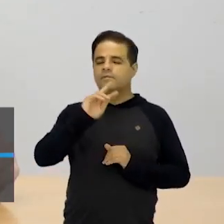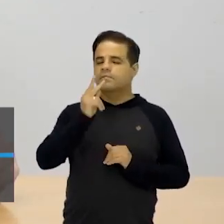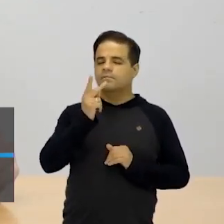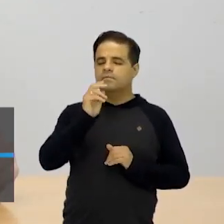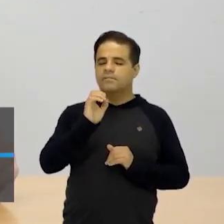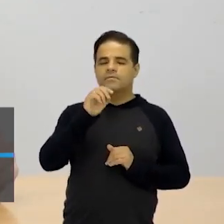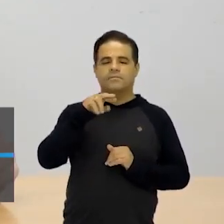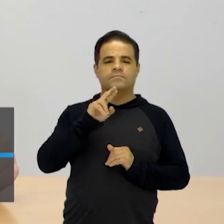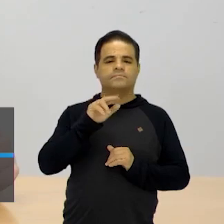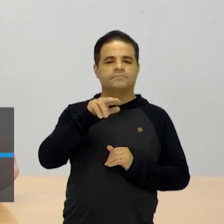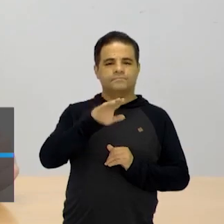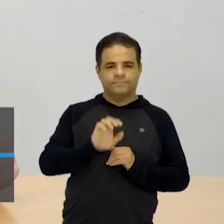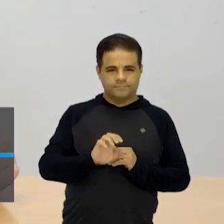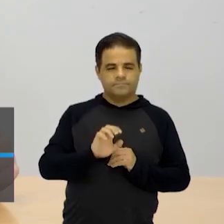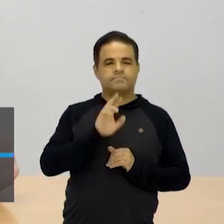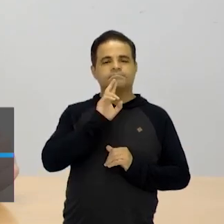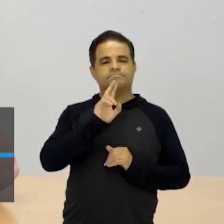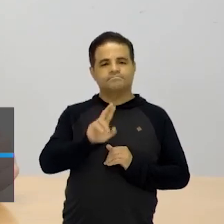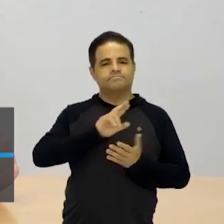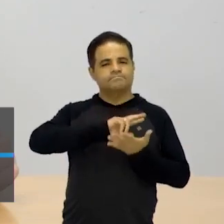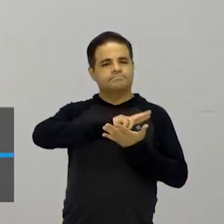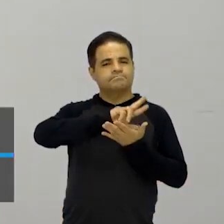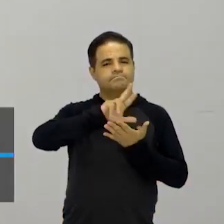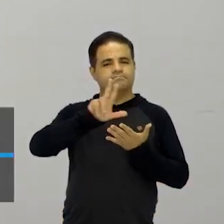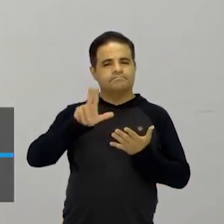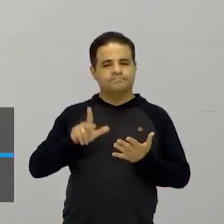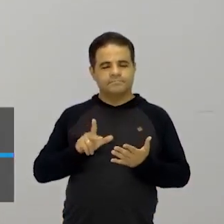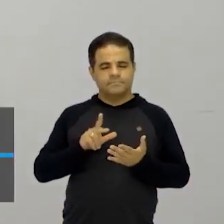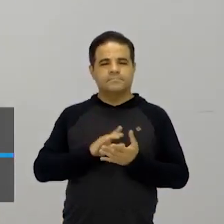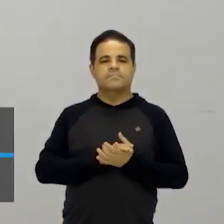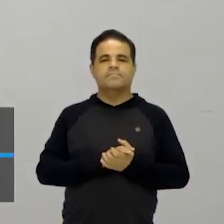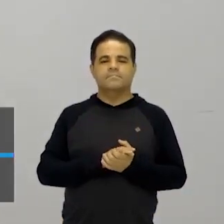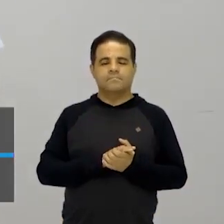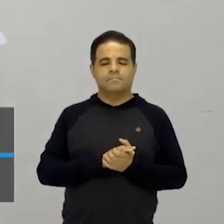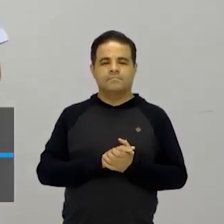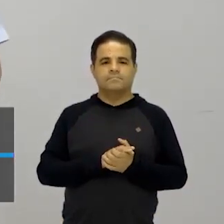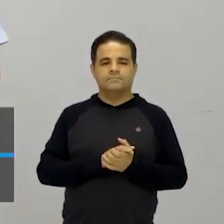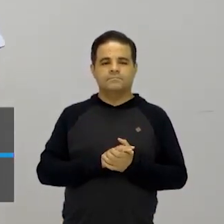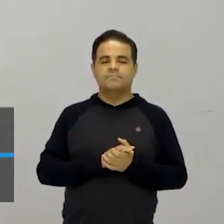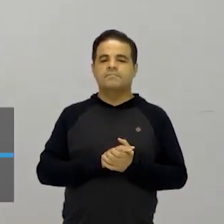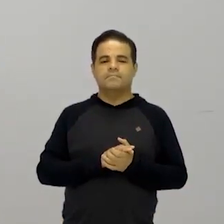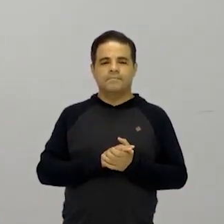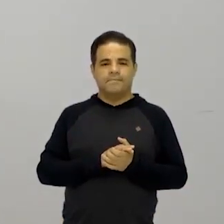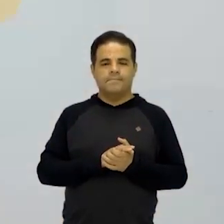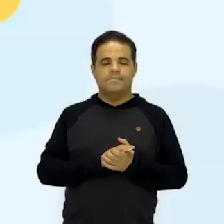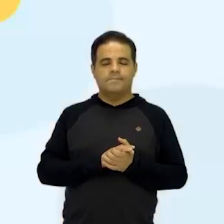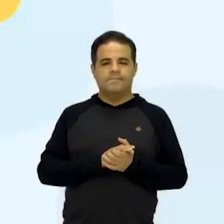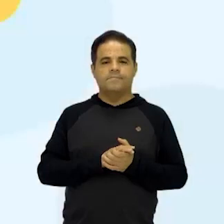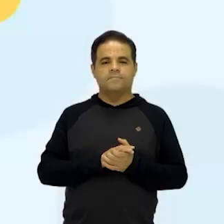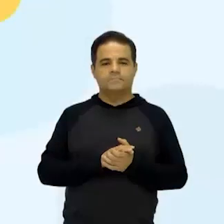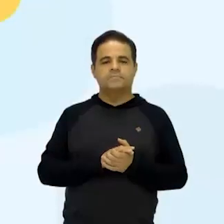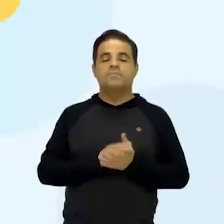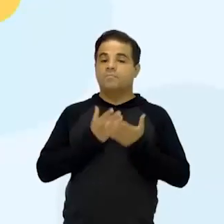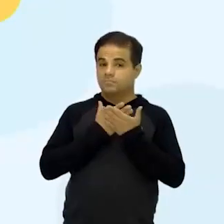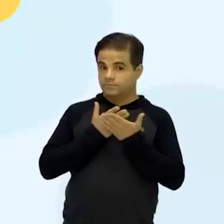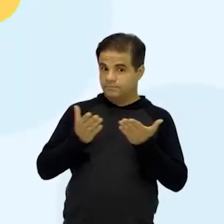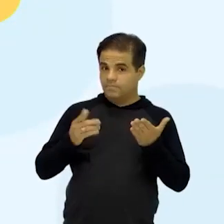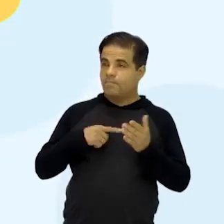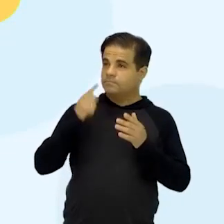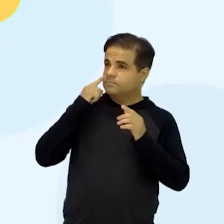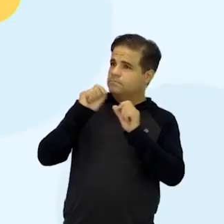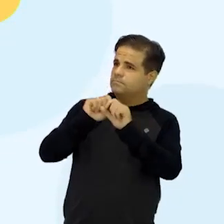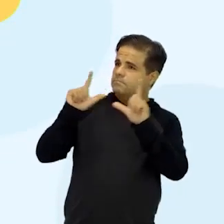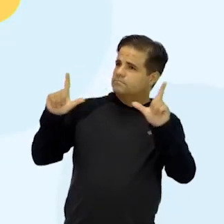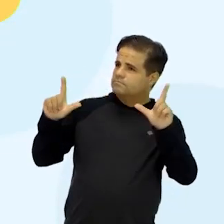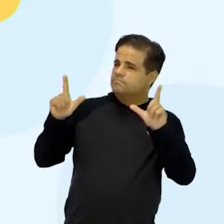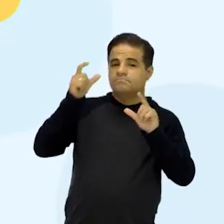Henrique respondeu Depression and Violence. Alright, let's check the possible answers on the screen, they will appear. Então aí na tela